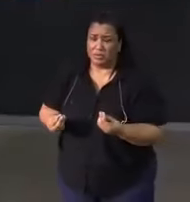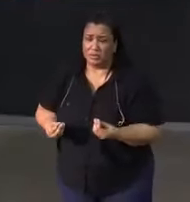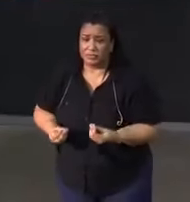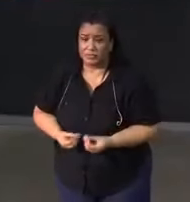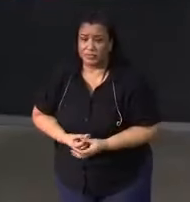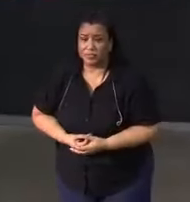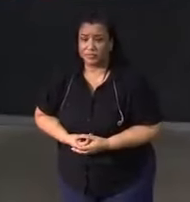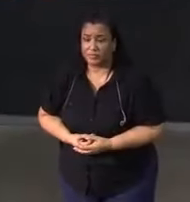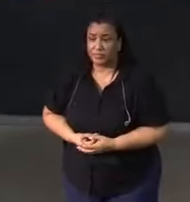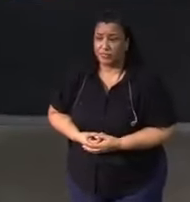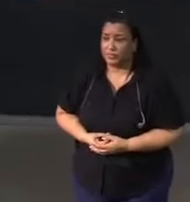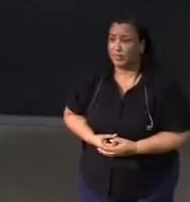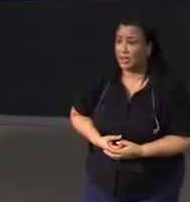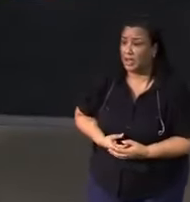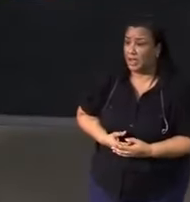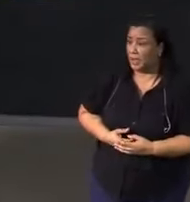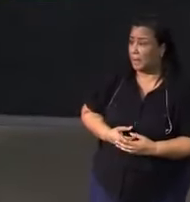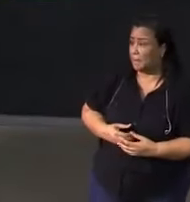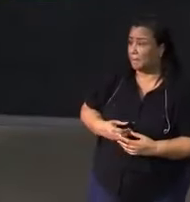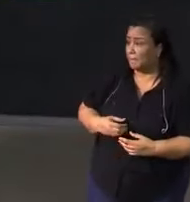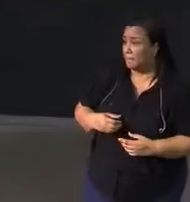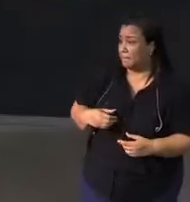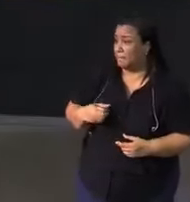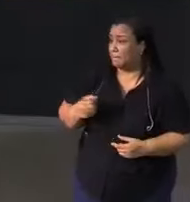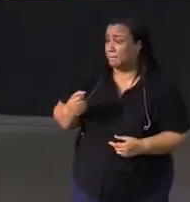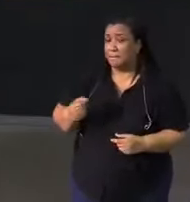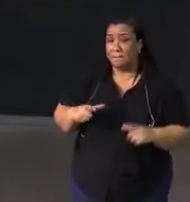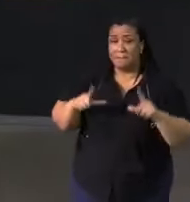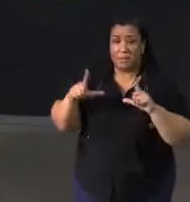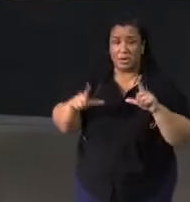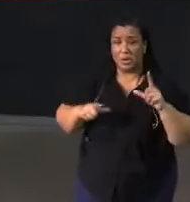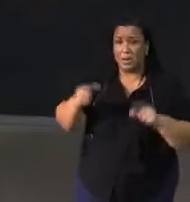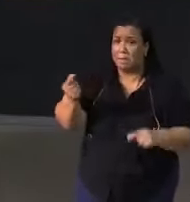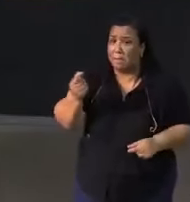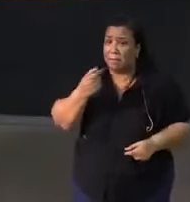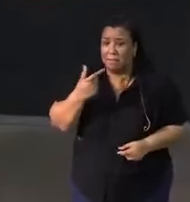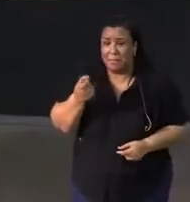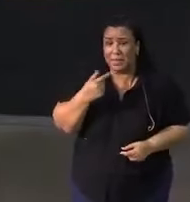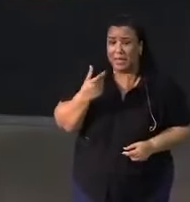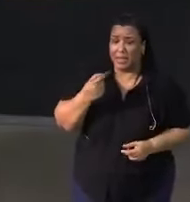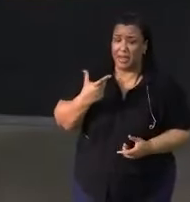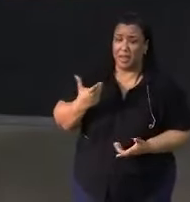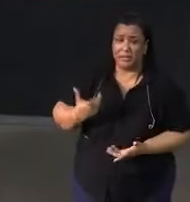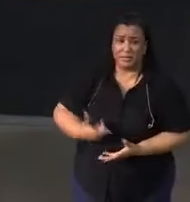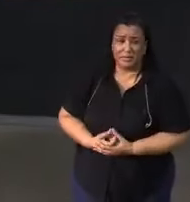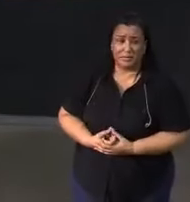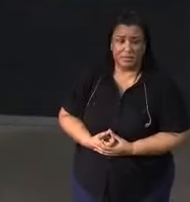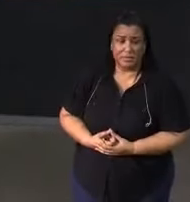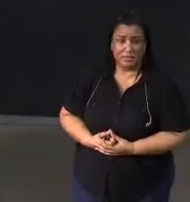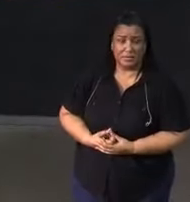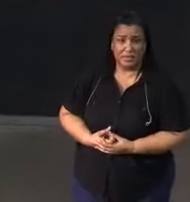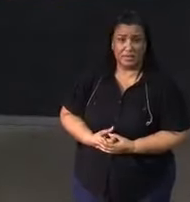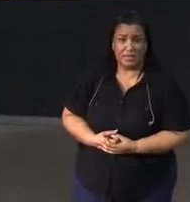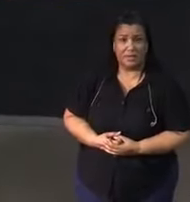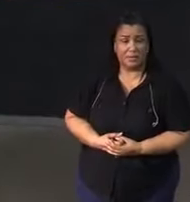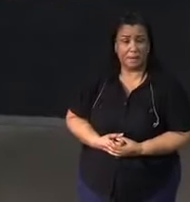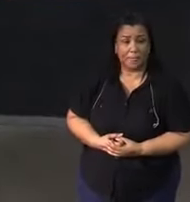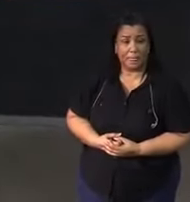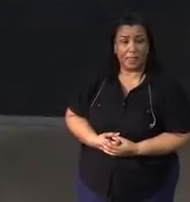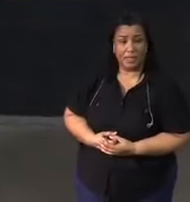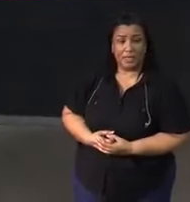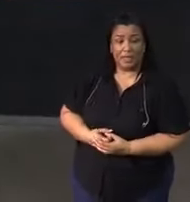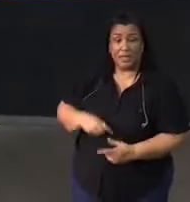de humor. E aí depois ainda me mandaram uns pedacinhos